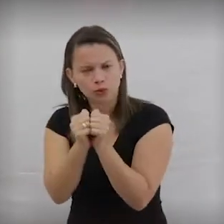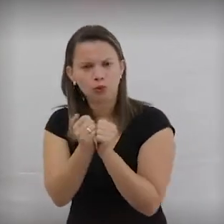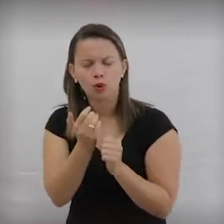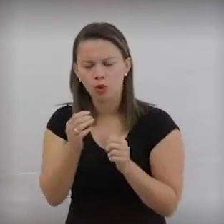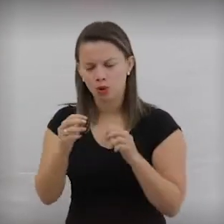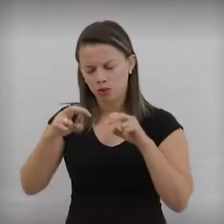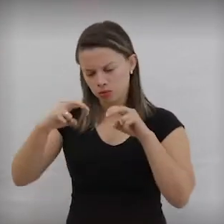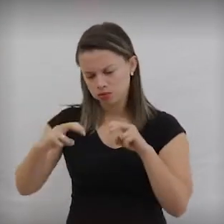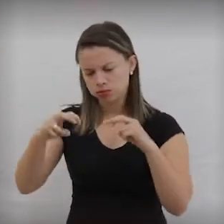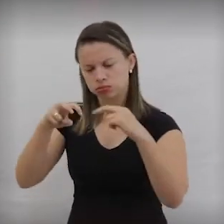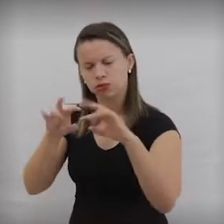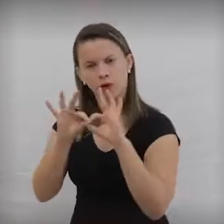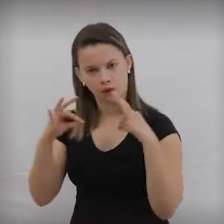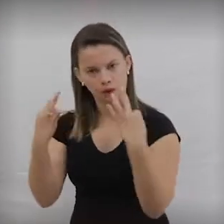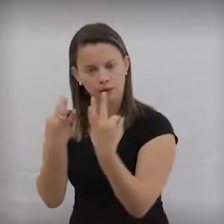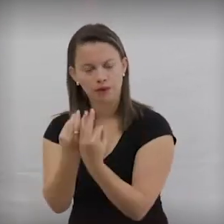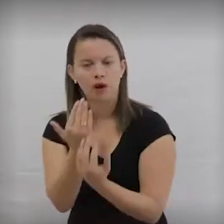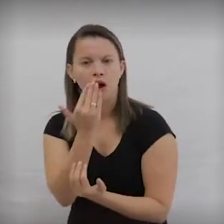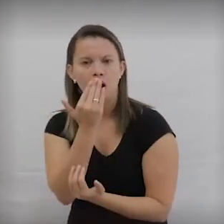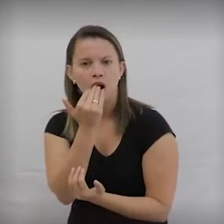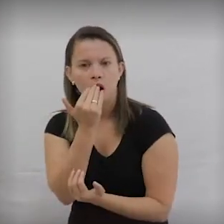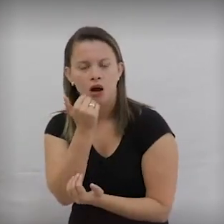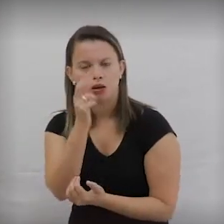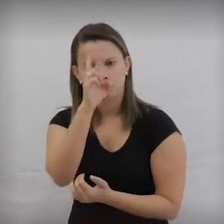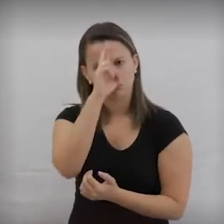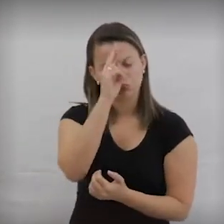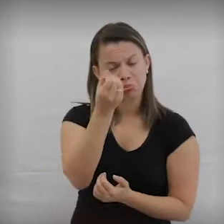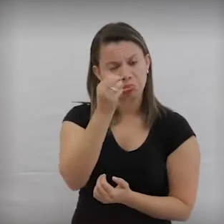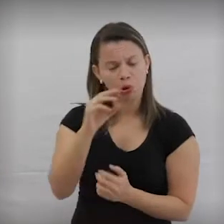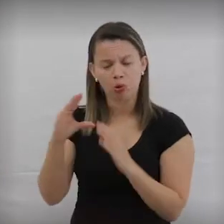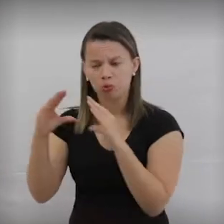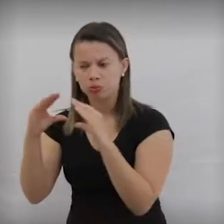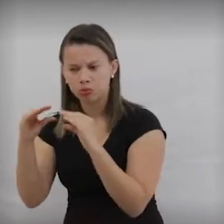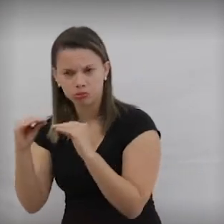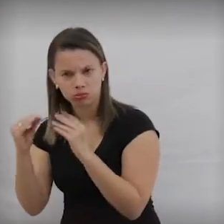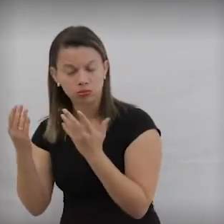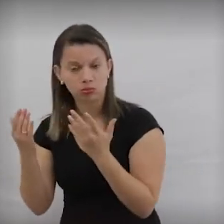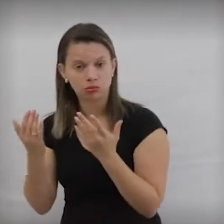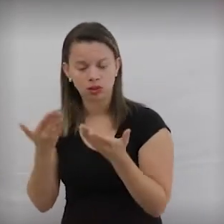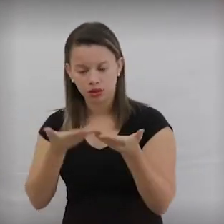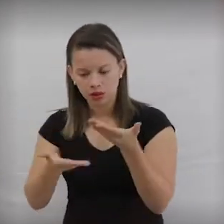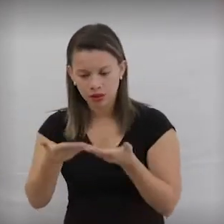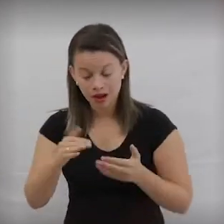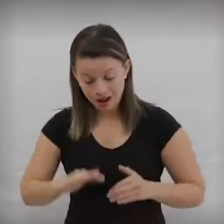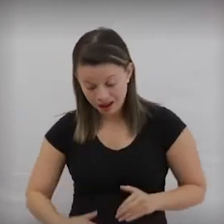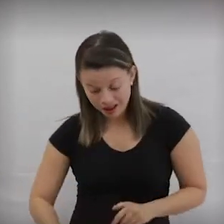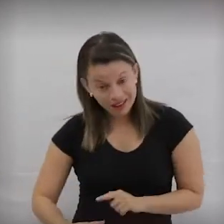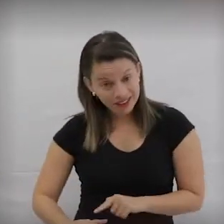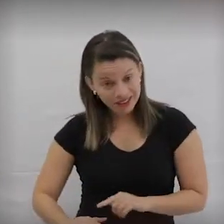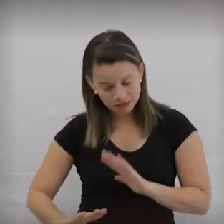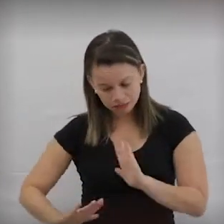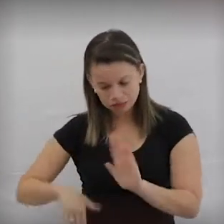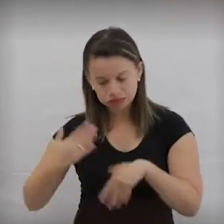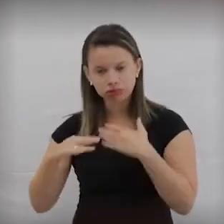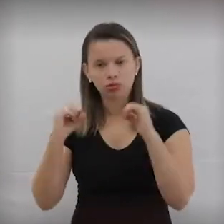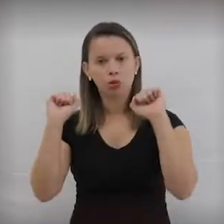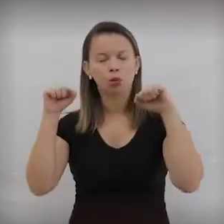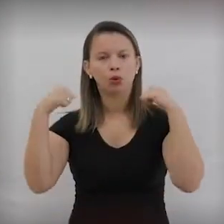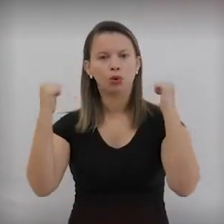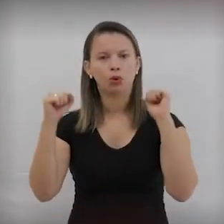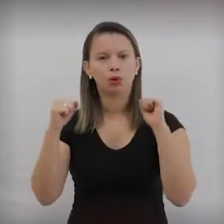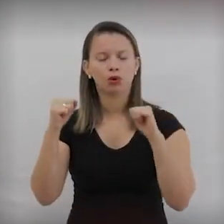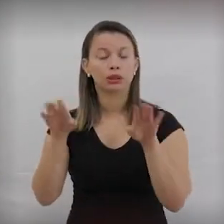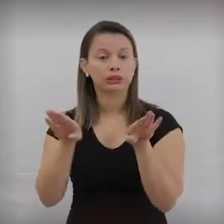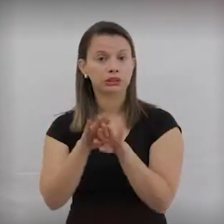no jantar, isso faz diferença no desenvolvimento dessas crianças do ponto de vista psicomotor e social. Só esse fato